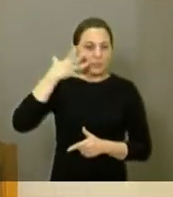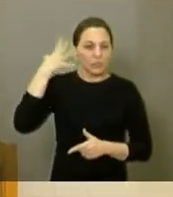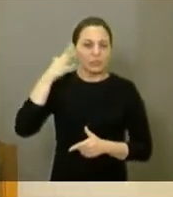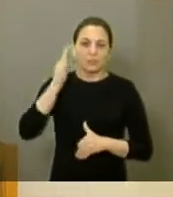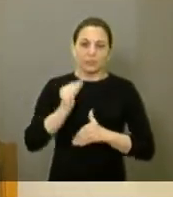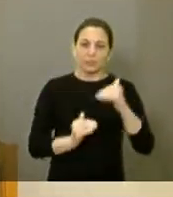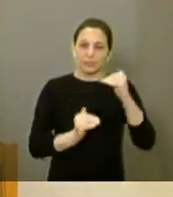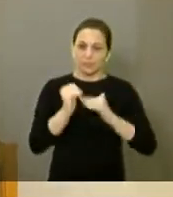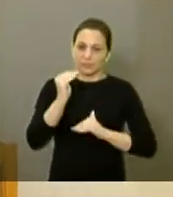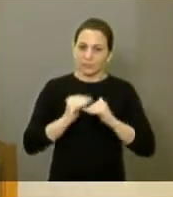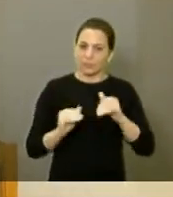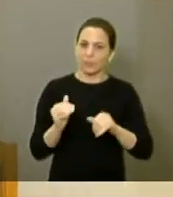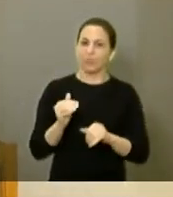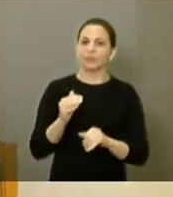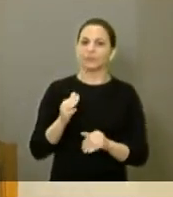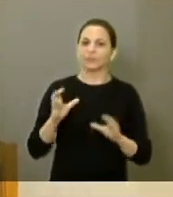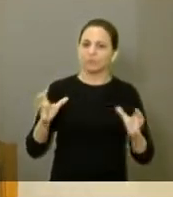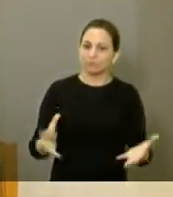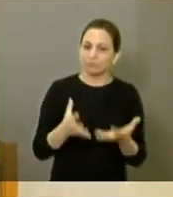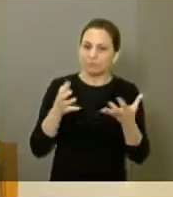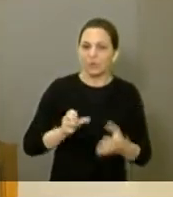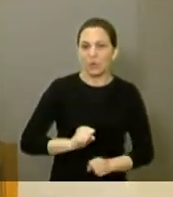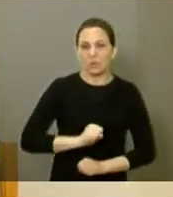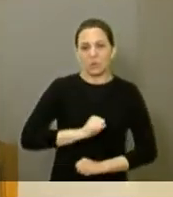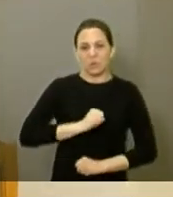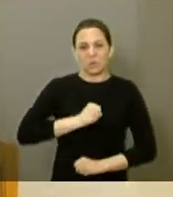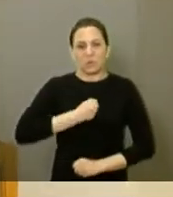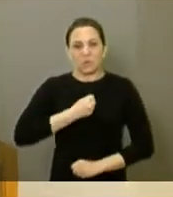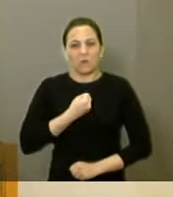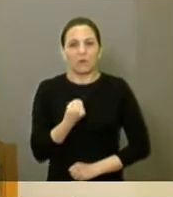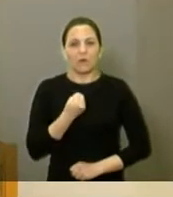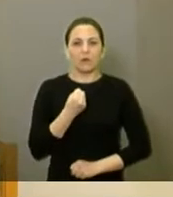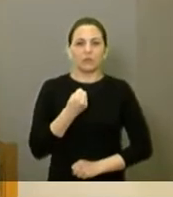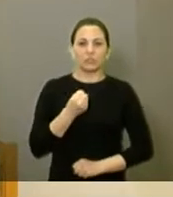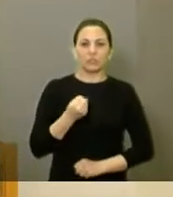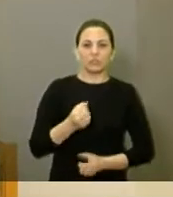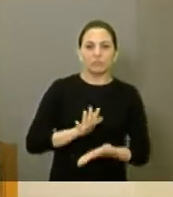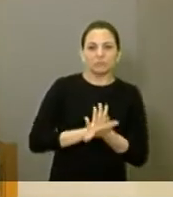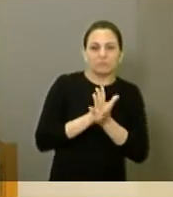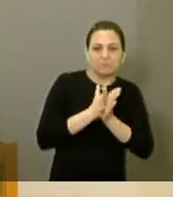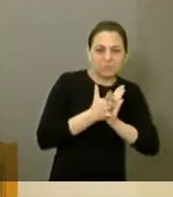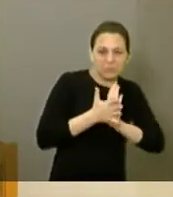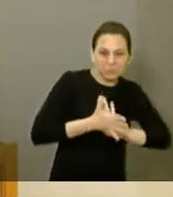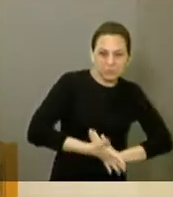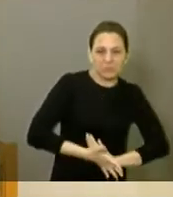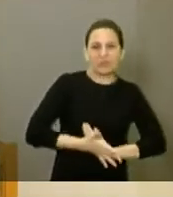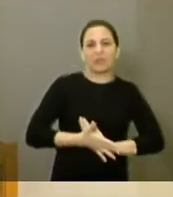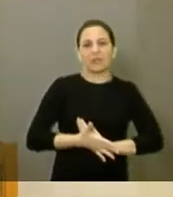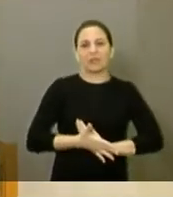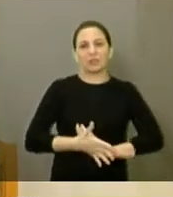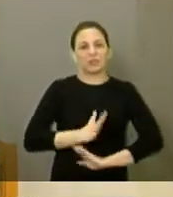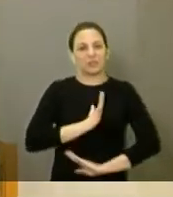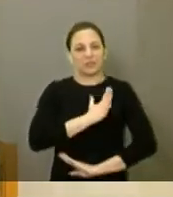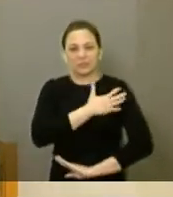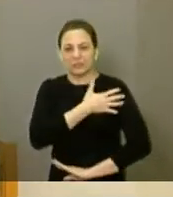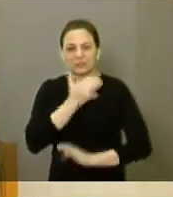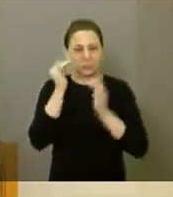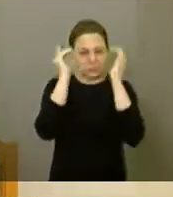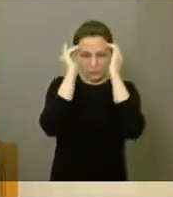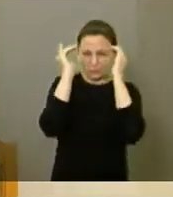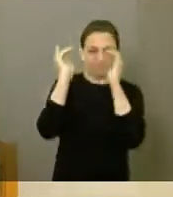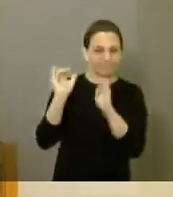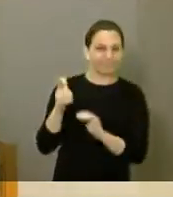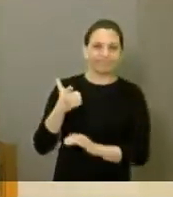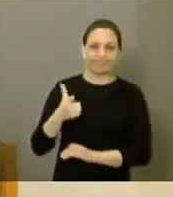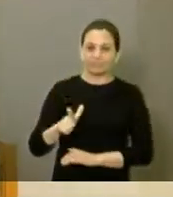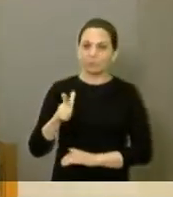que incentivaram ódio incentivar o preconceito incentivar a intolerância o que é muito ruim